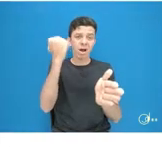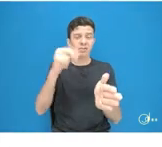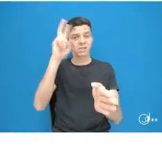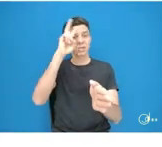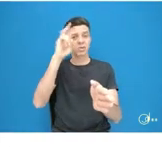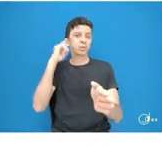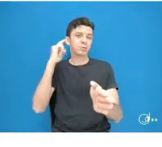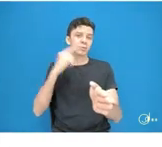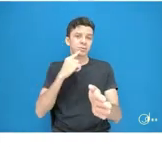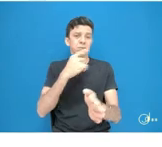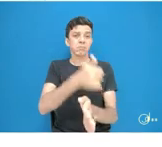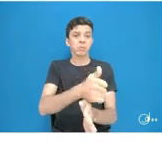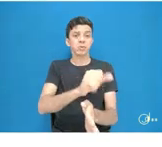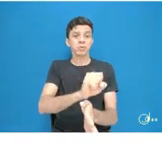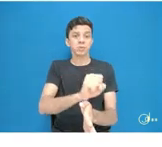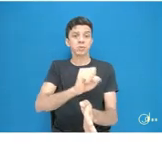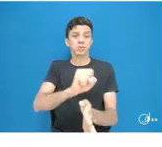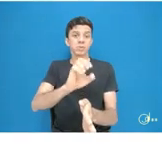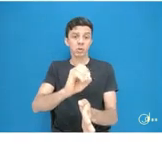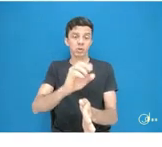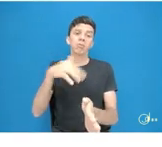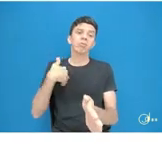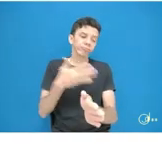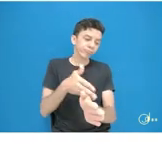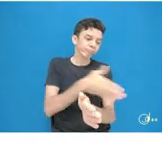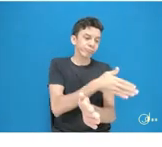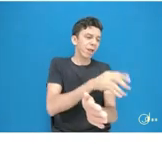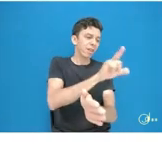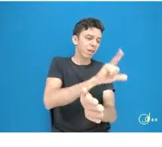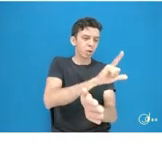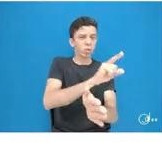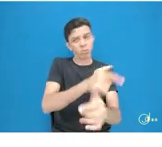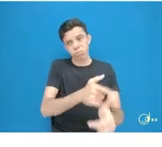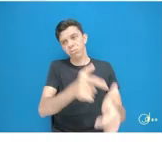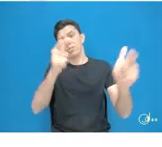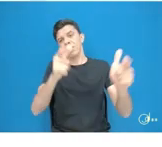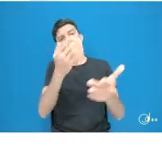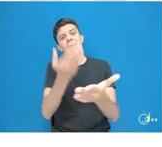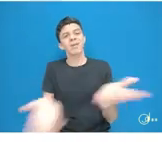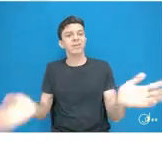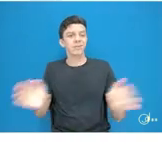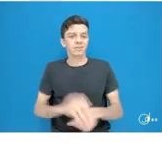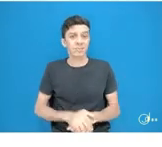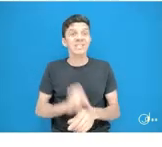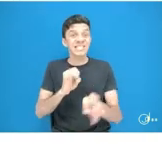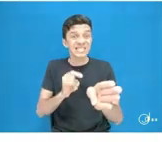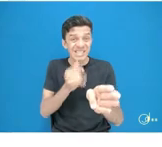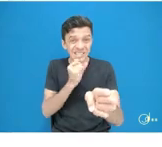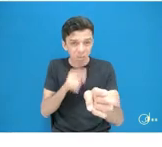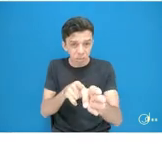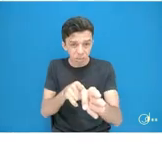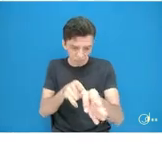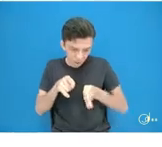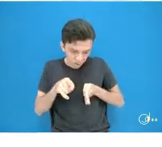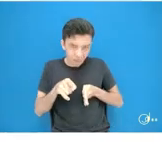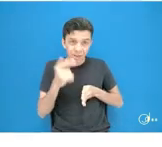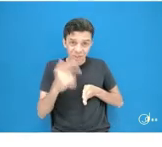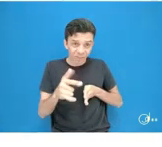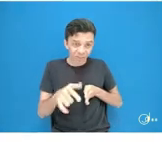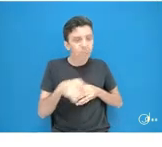na história do povo surdo em 1880 prejudicou o seu desenvolvimento literário, porque se não fosse por isso, as